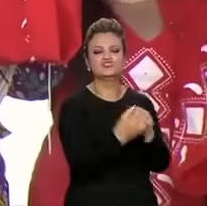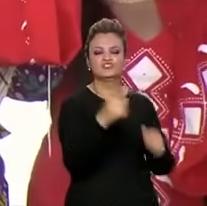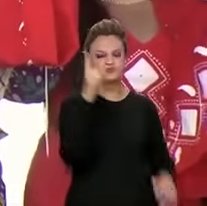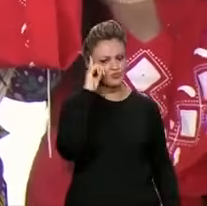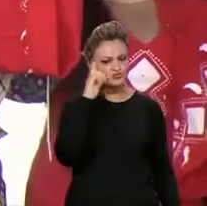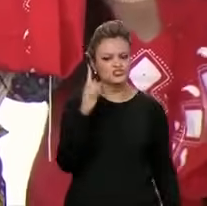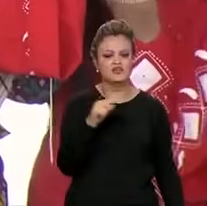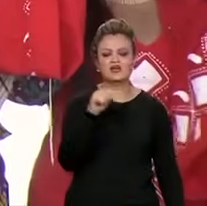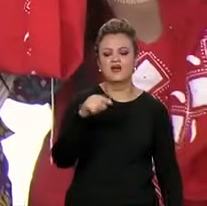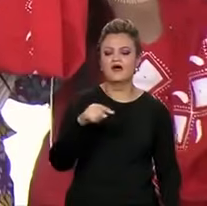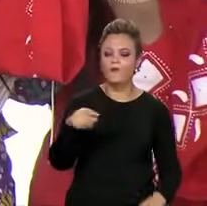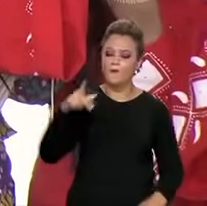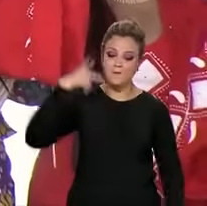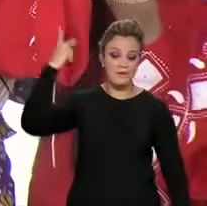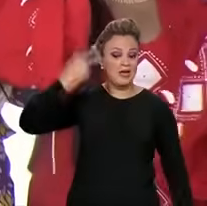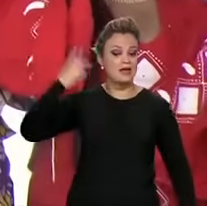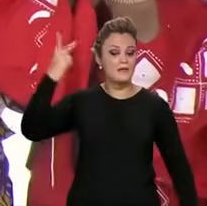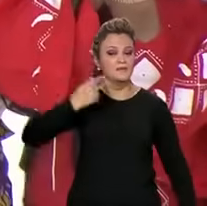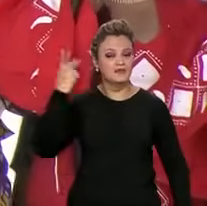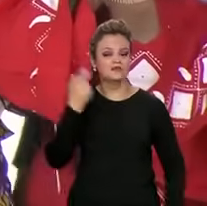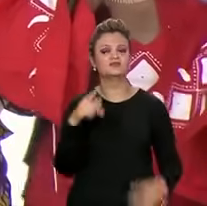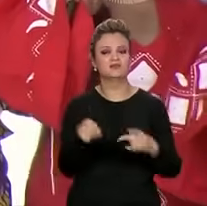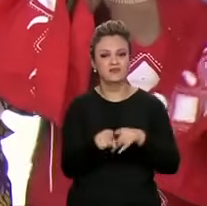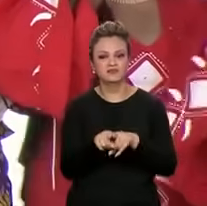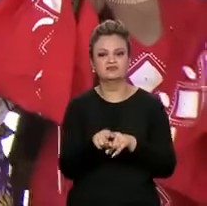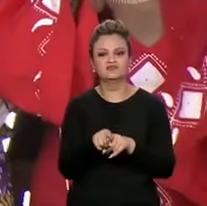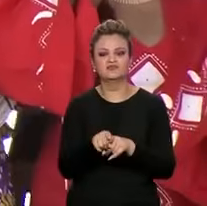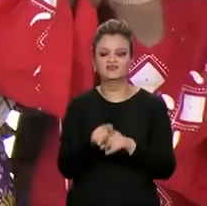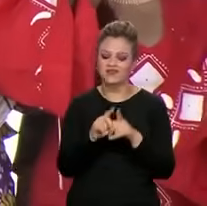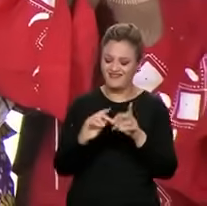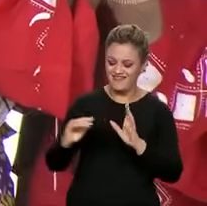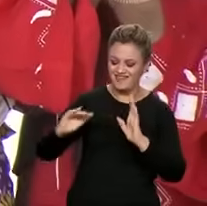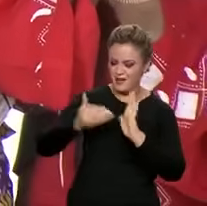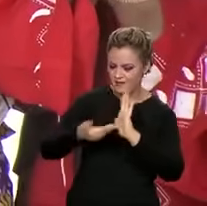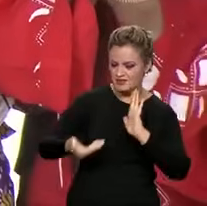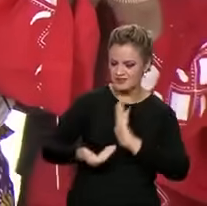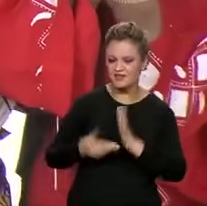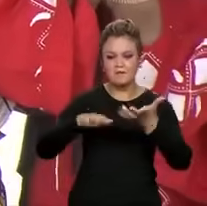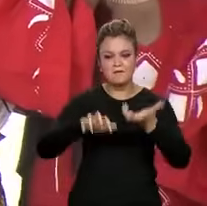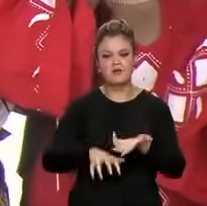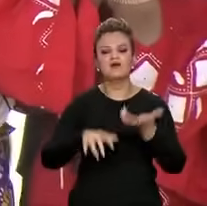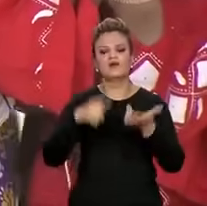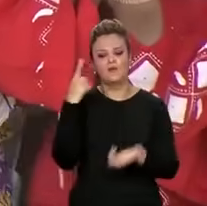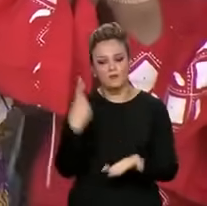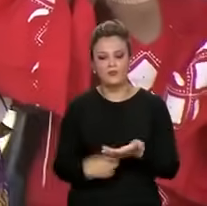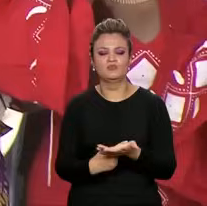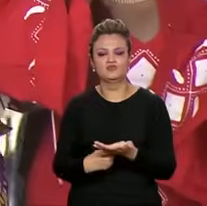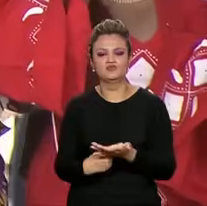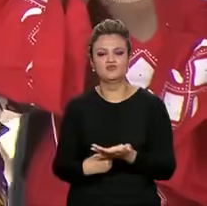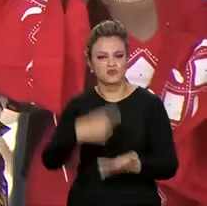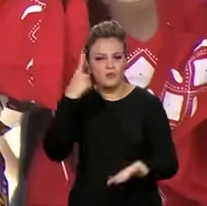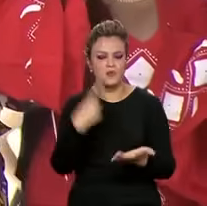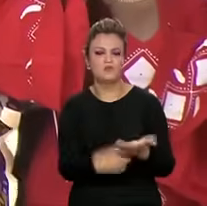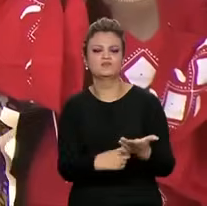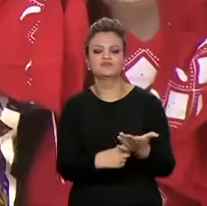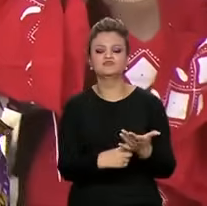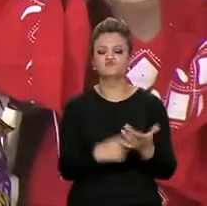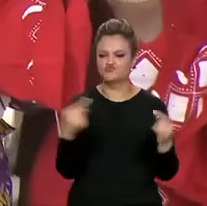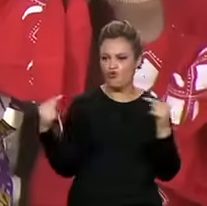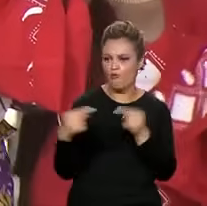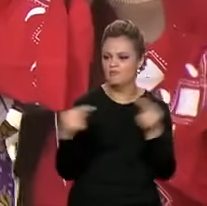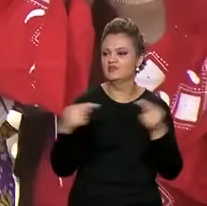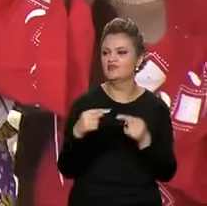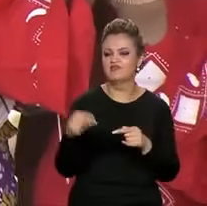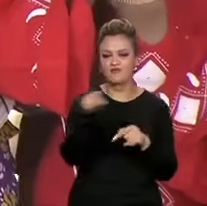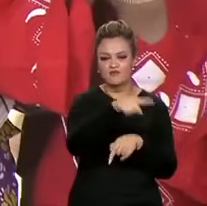cada vez mais o Parlamento também a câmara e o Senado se comprometam a ter o rosto da nossa gente